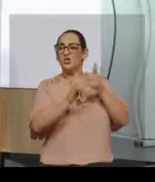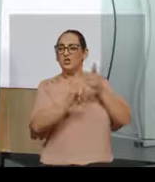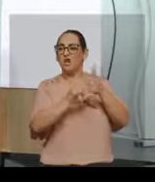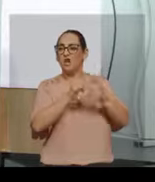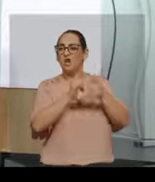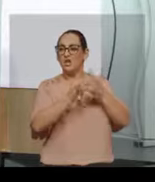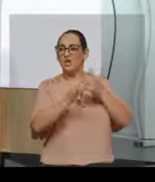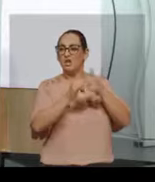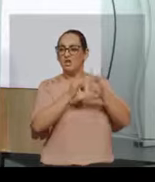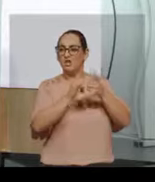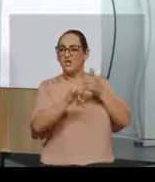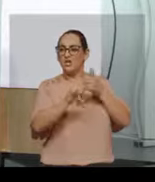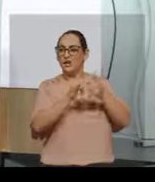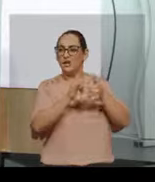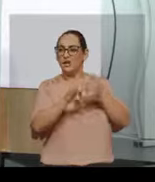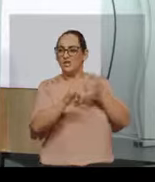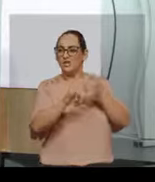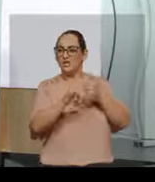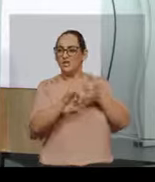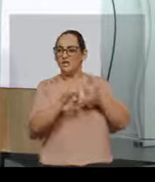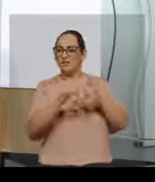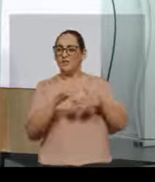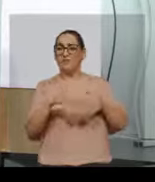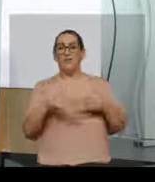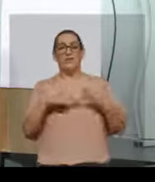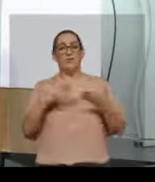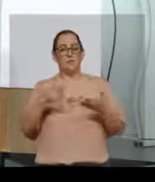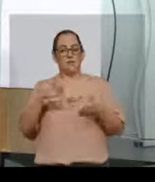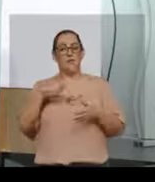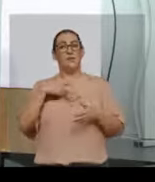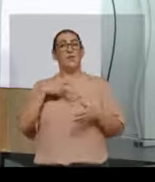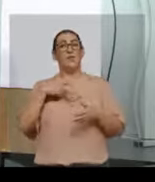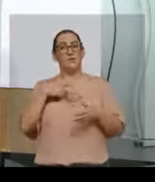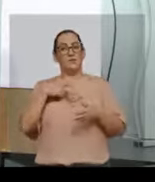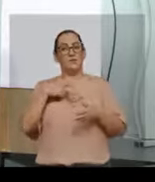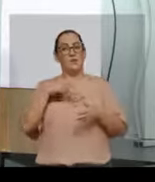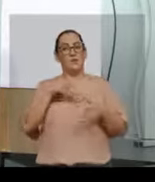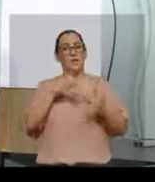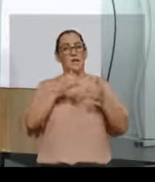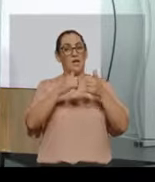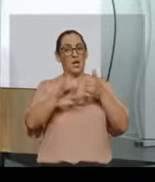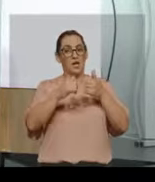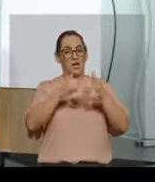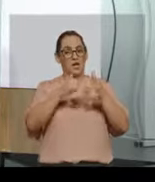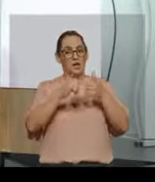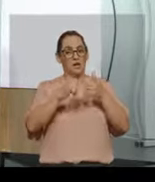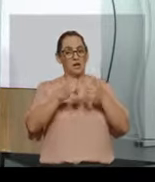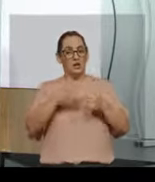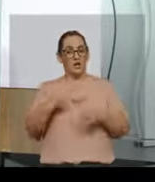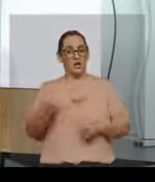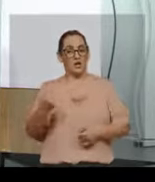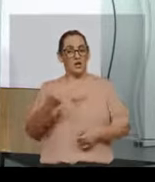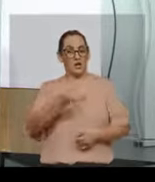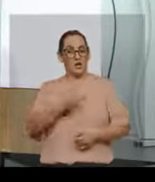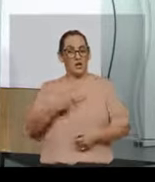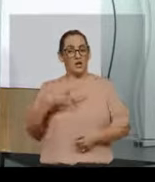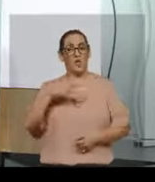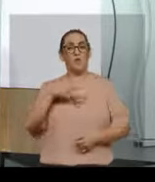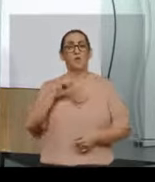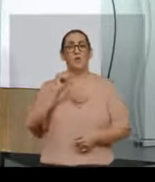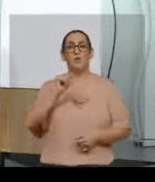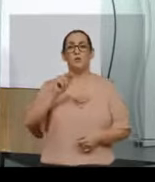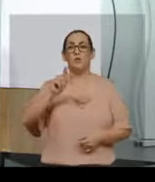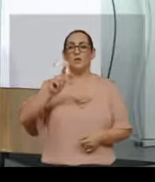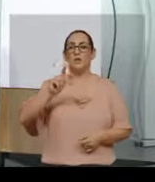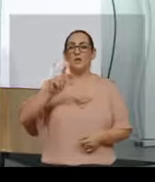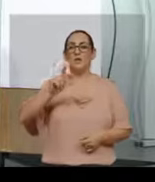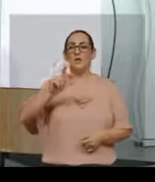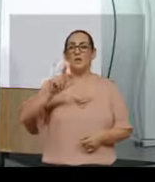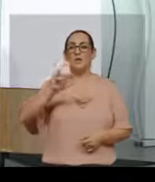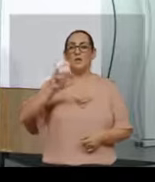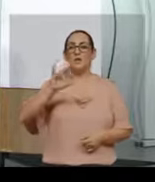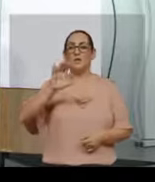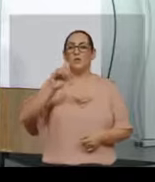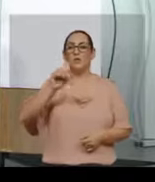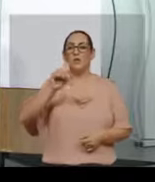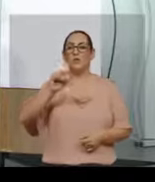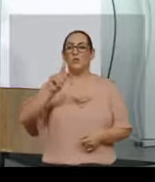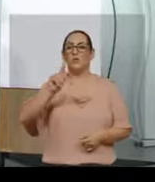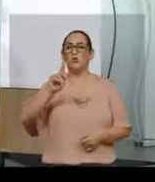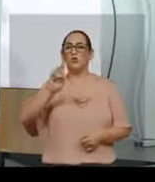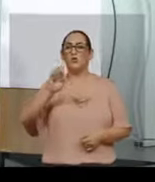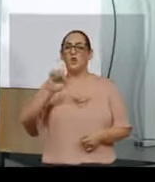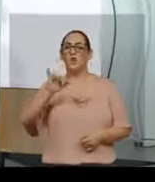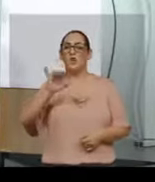vão possuir como substância de reserva energética o glicogênio. As plantas vão possuir o quê? O